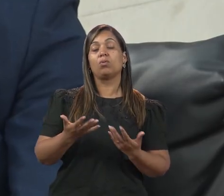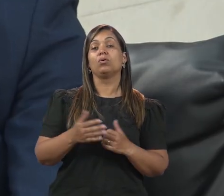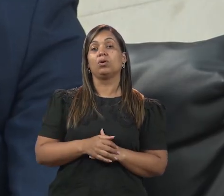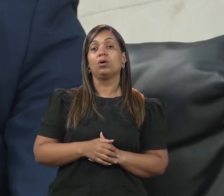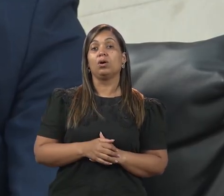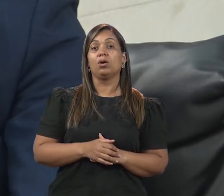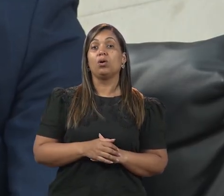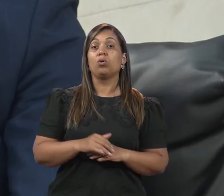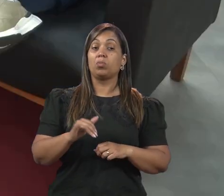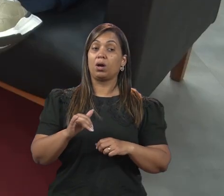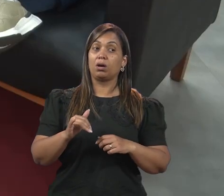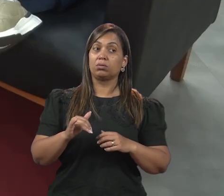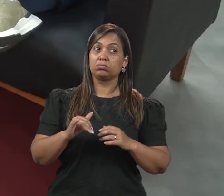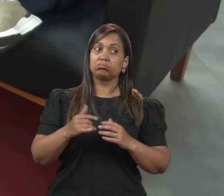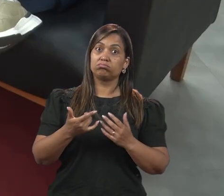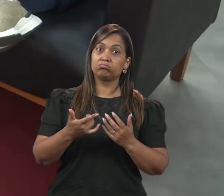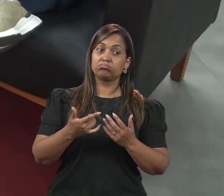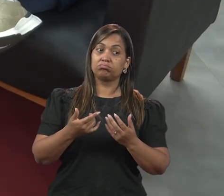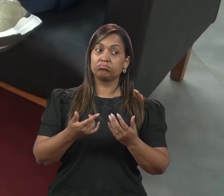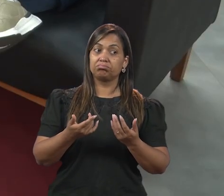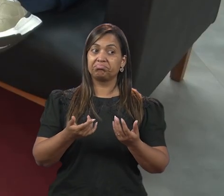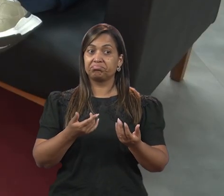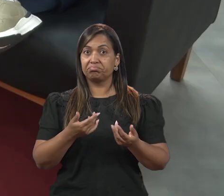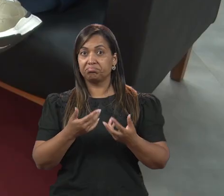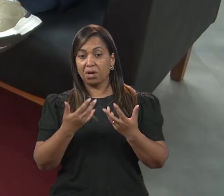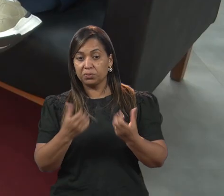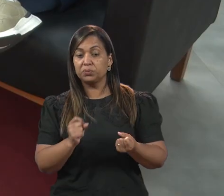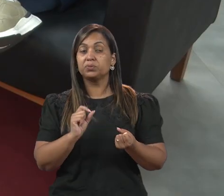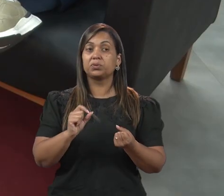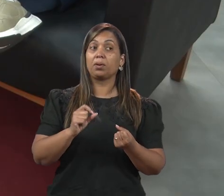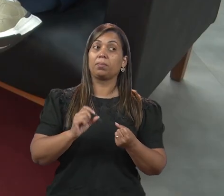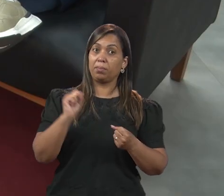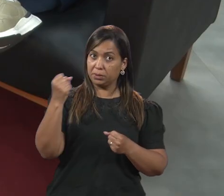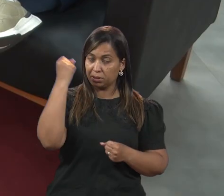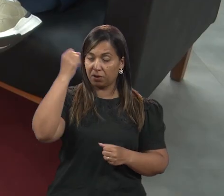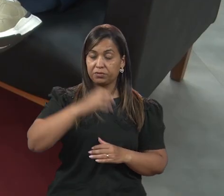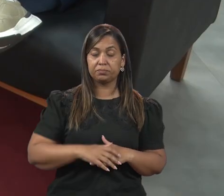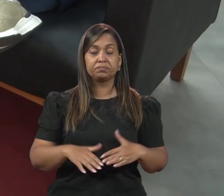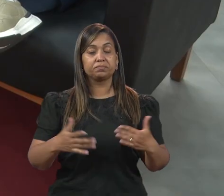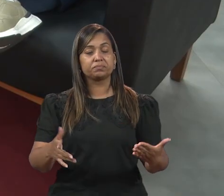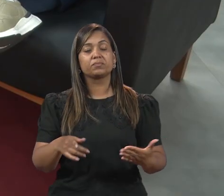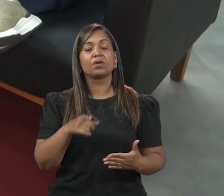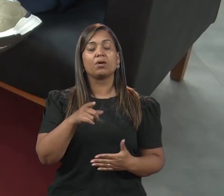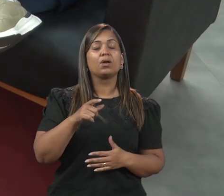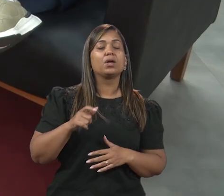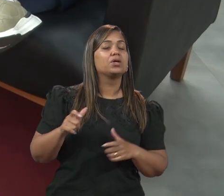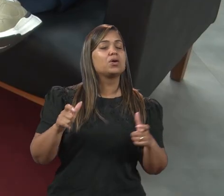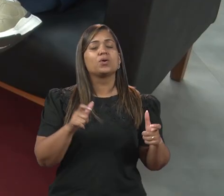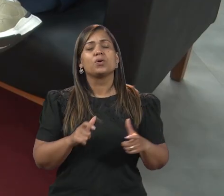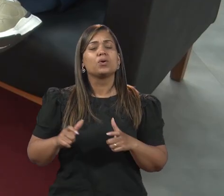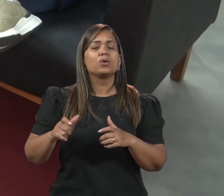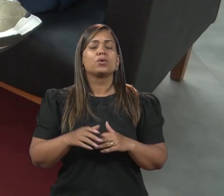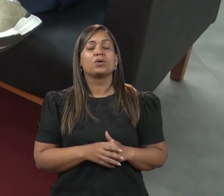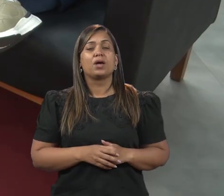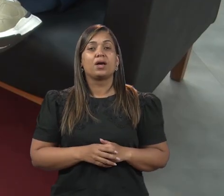mais enérgica, né? E esse projeto trata ali da necessidade desses